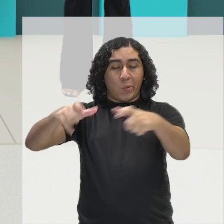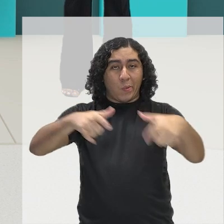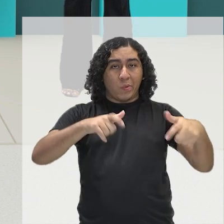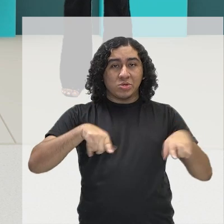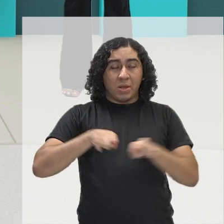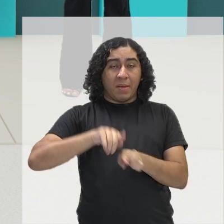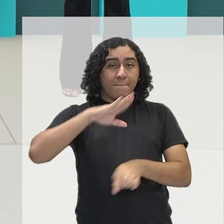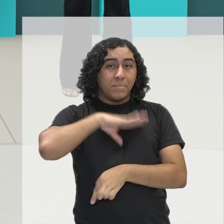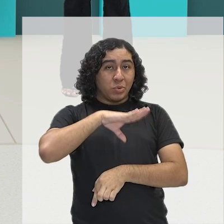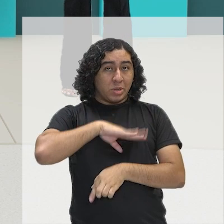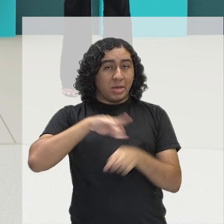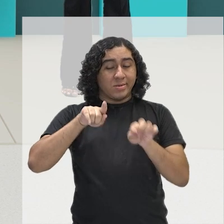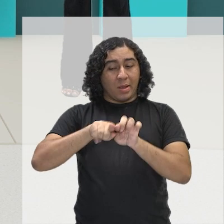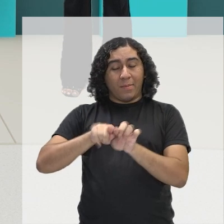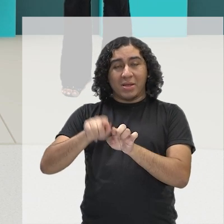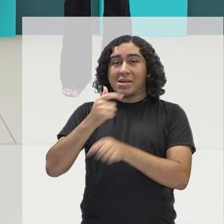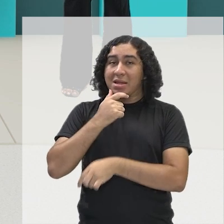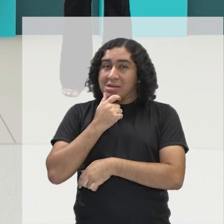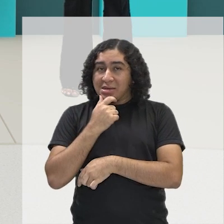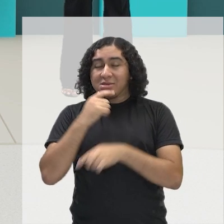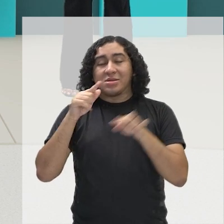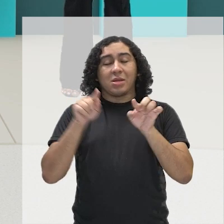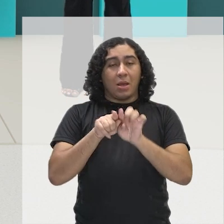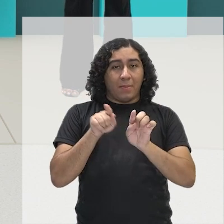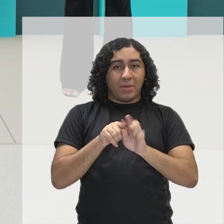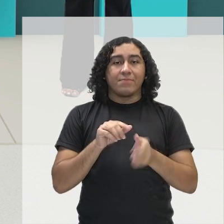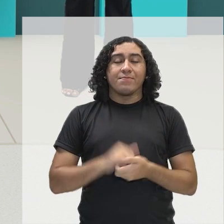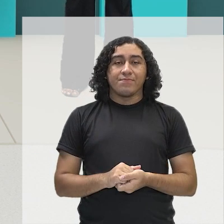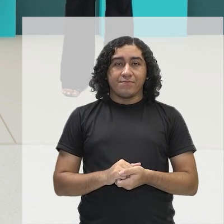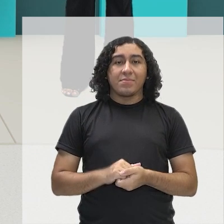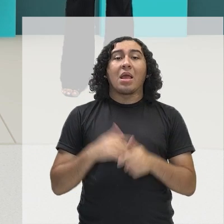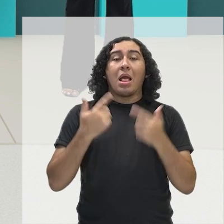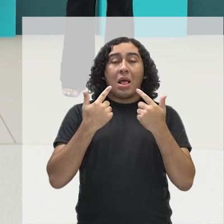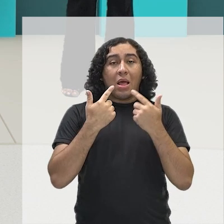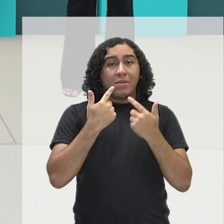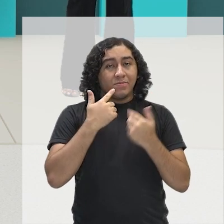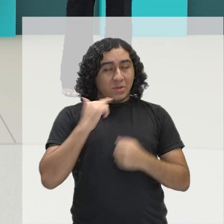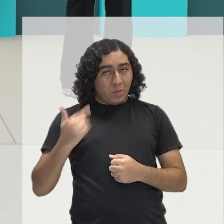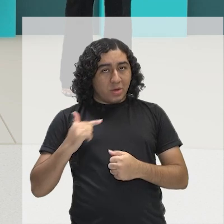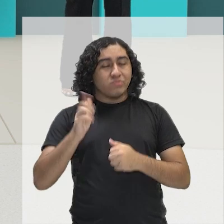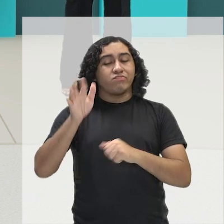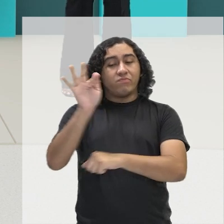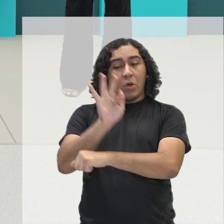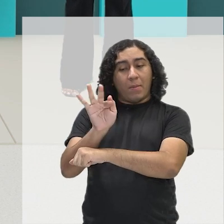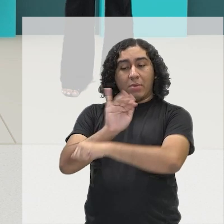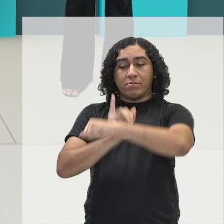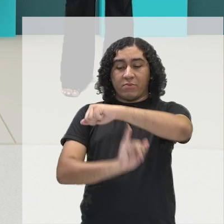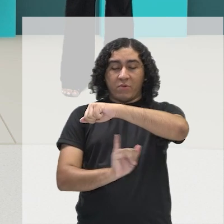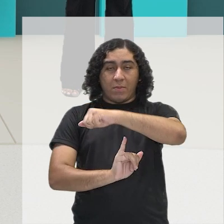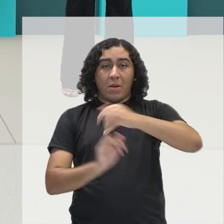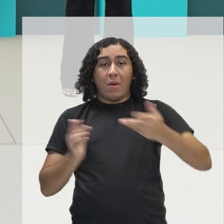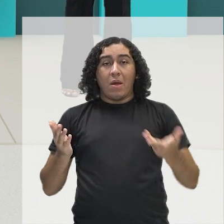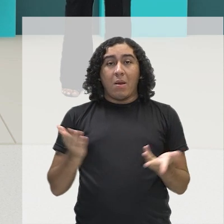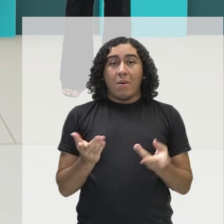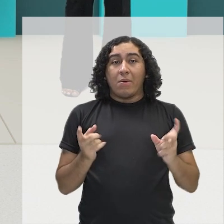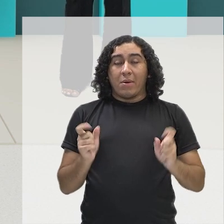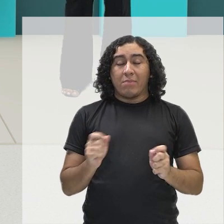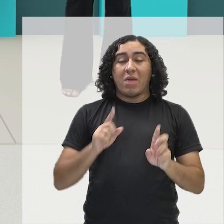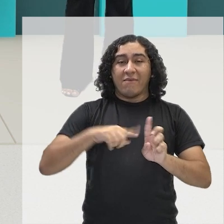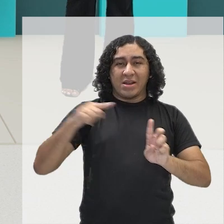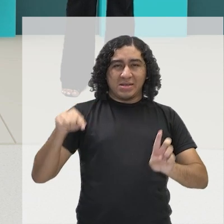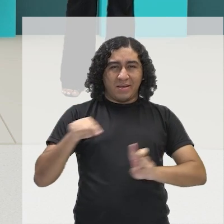língua portuguesa, a variação de língua inglesa, falamos aqui da linguagem formal e informal, e nós vamos falar